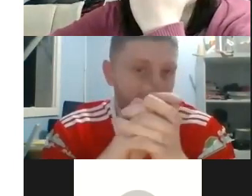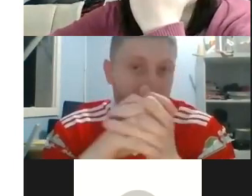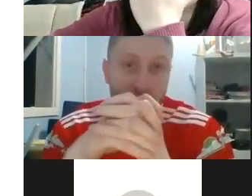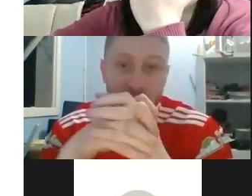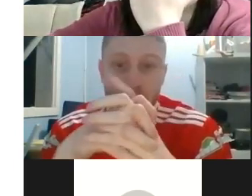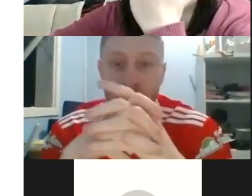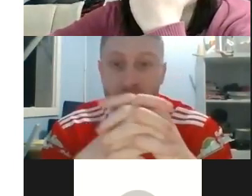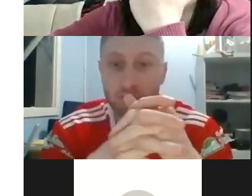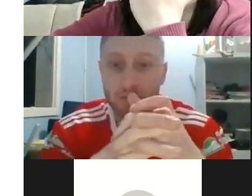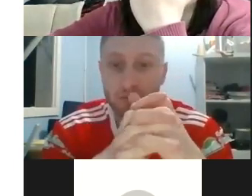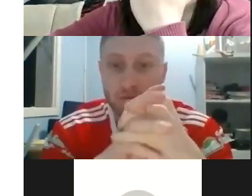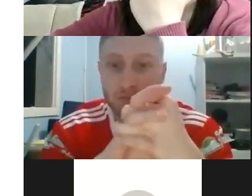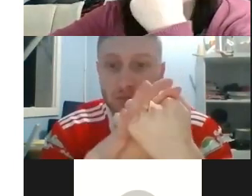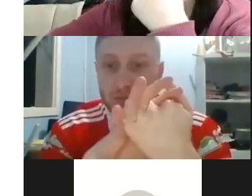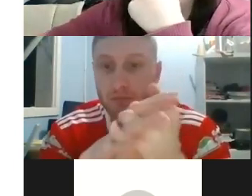E